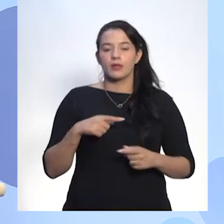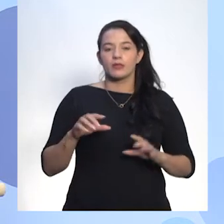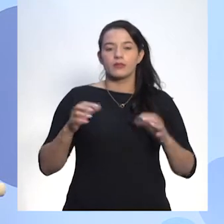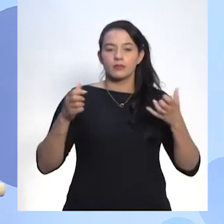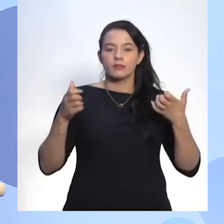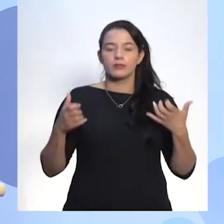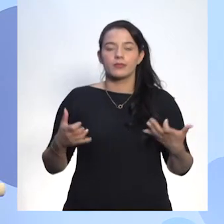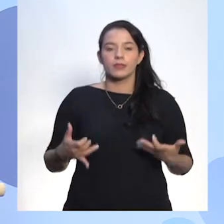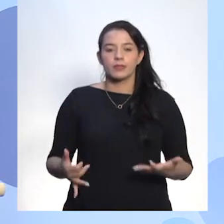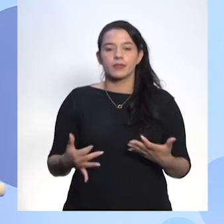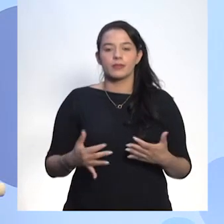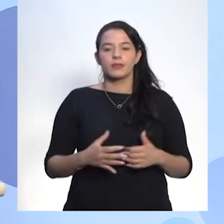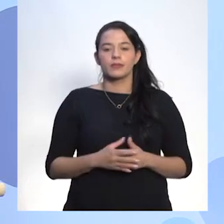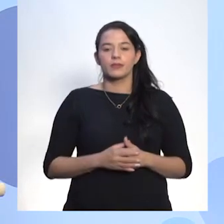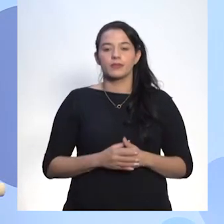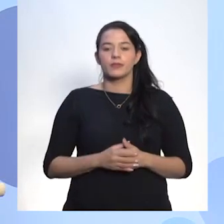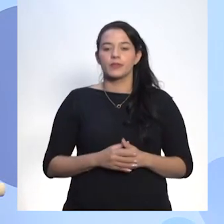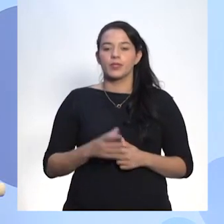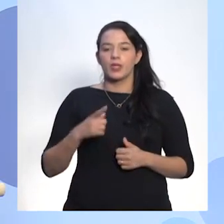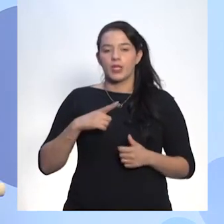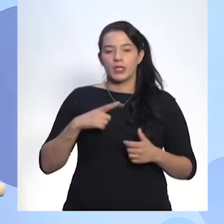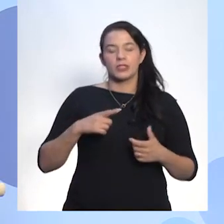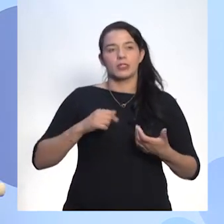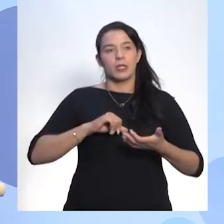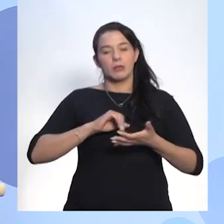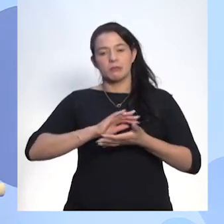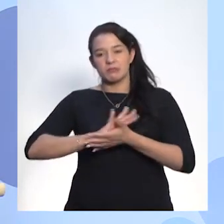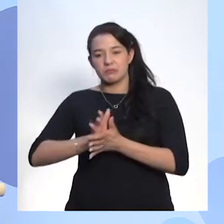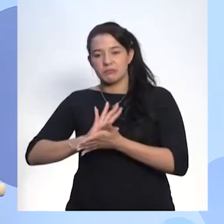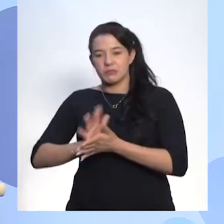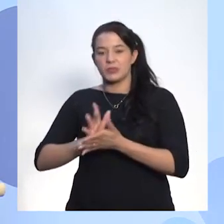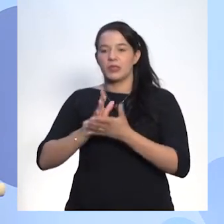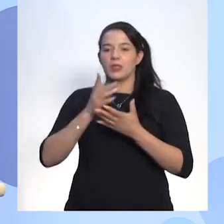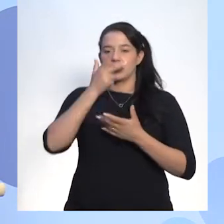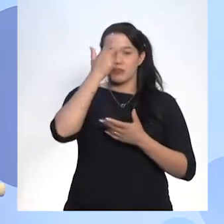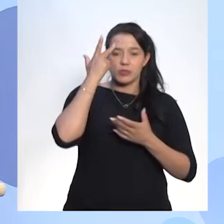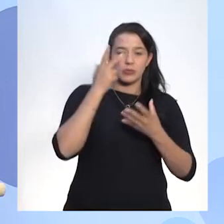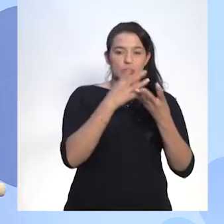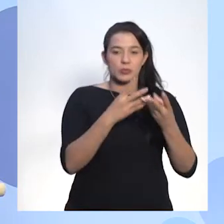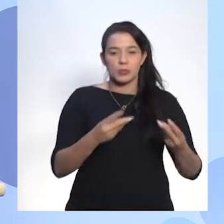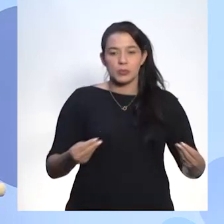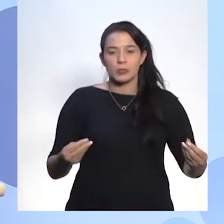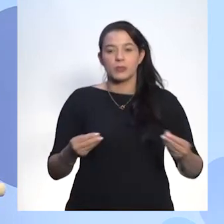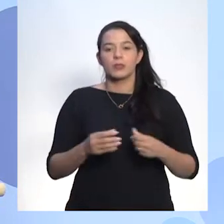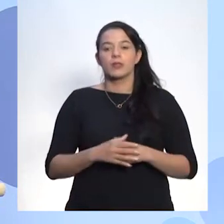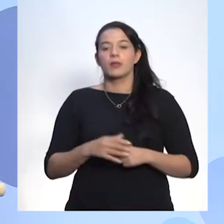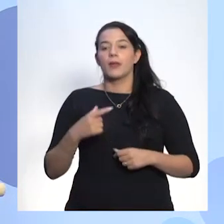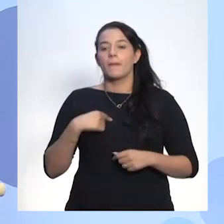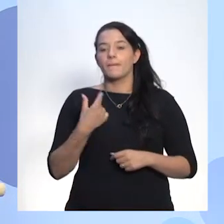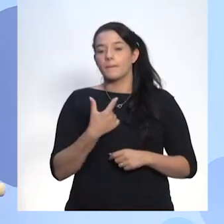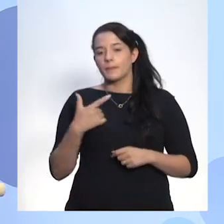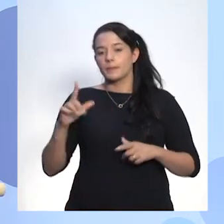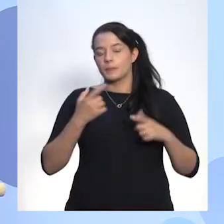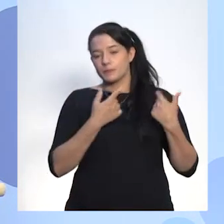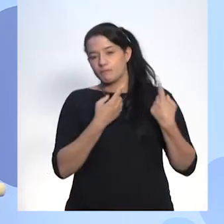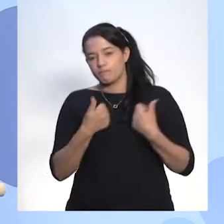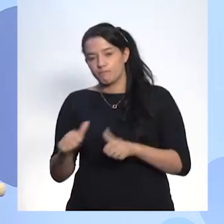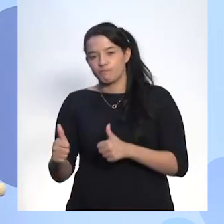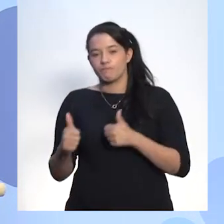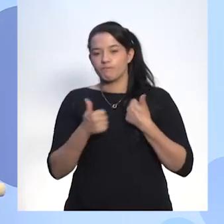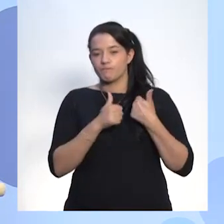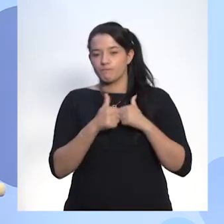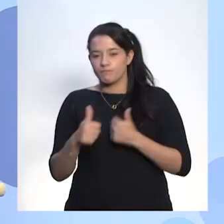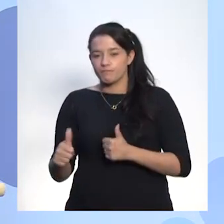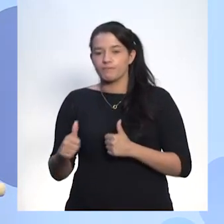questão da tortura, dos desaparecimentos, das perseguições aos opositores. Veja